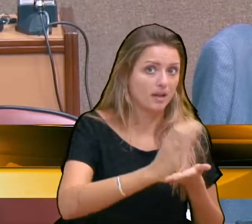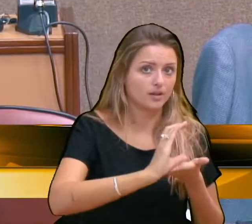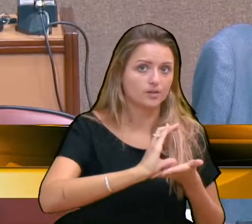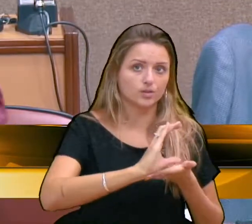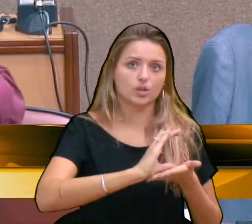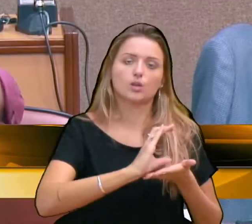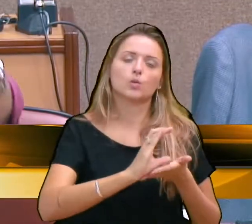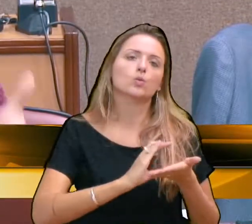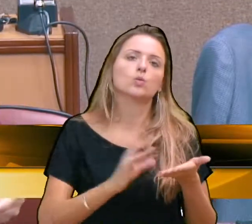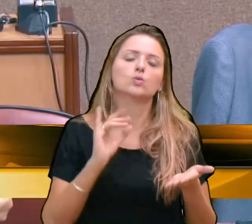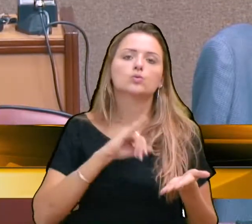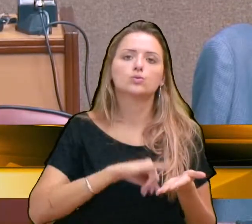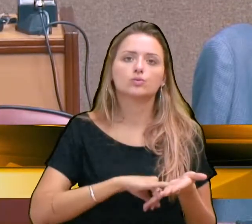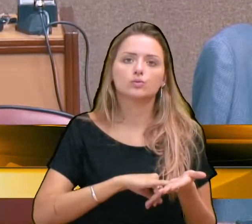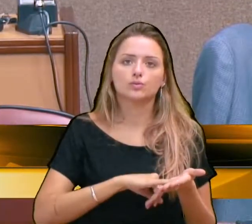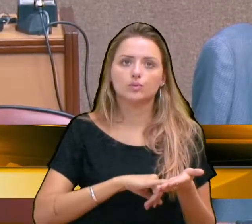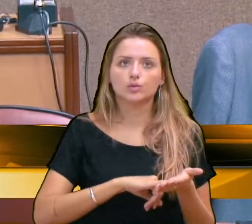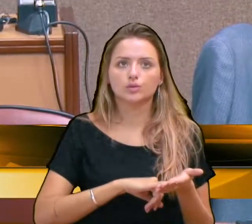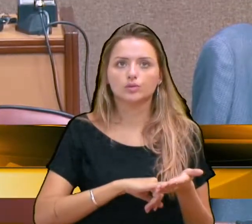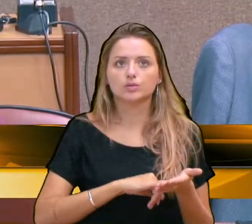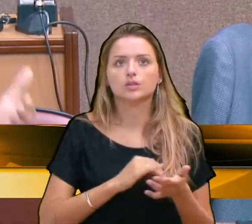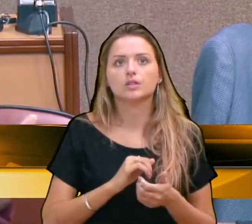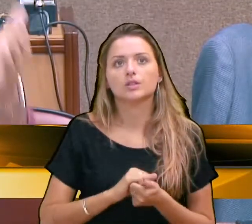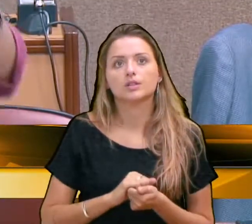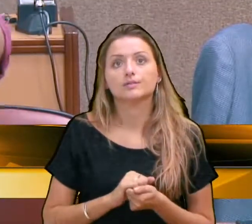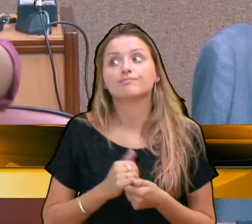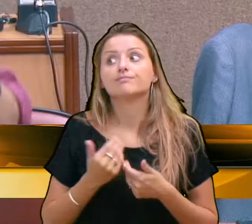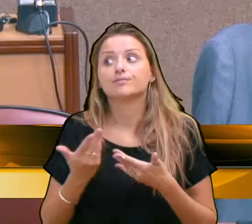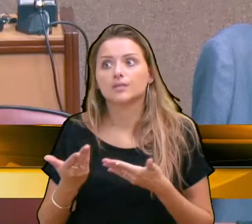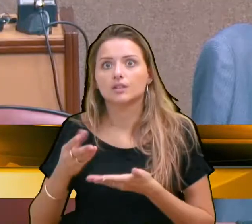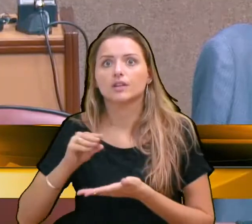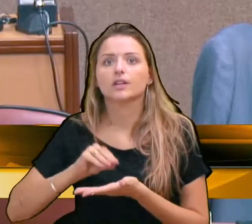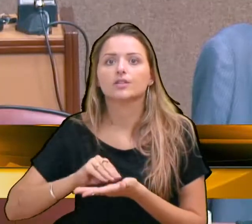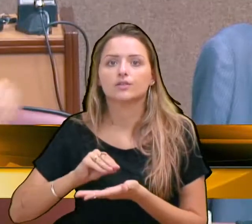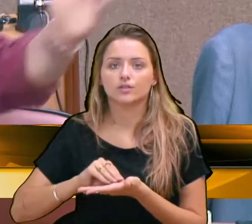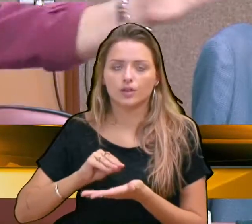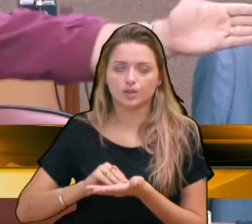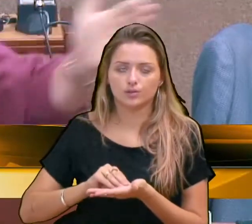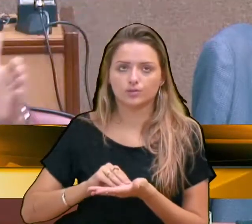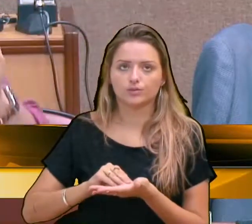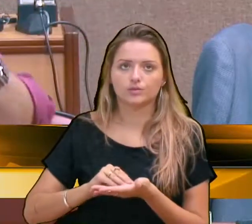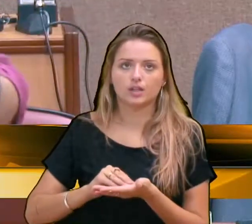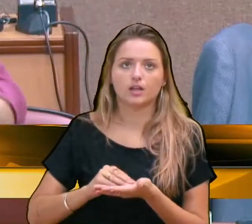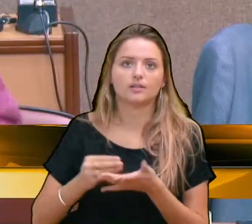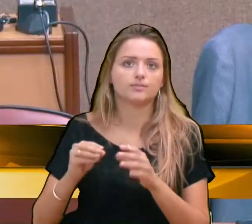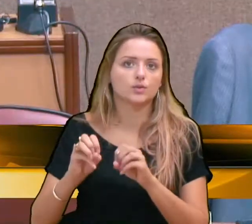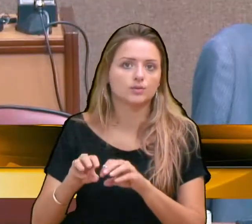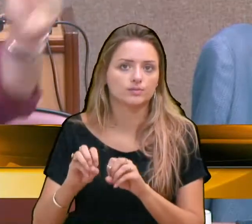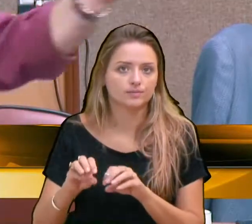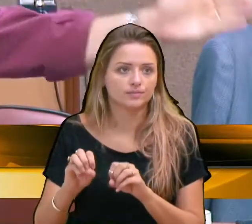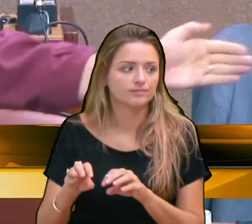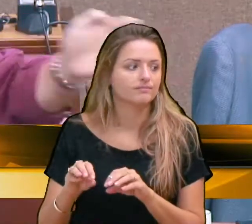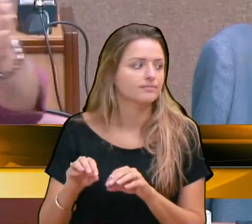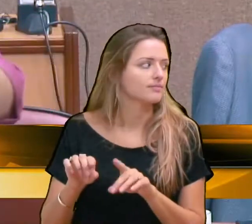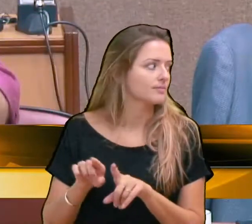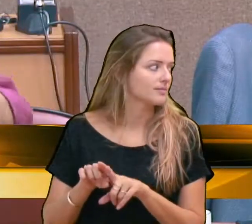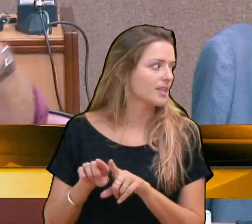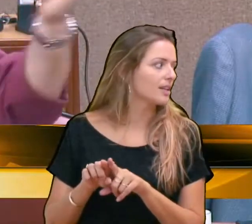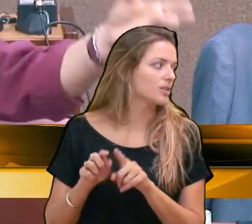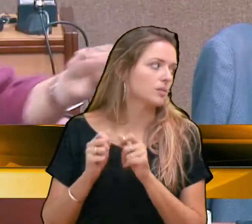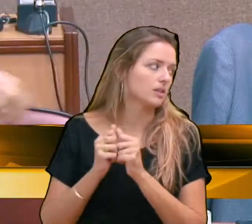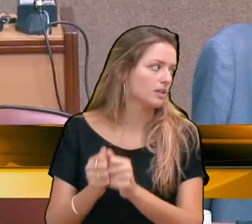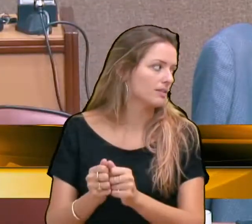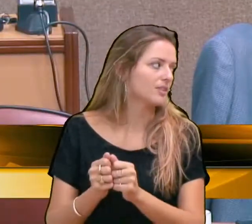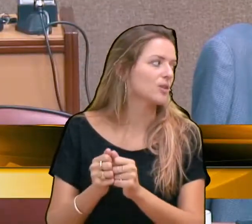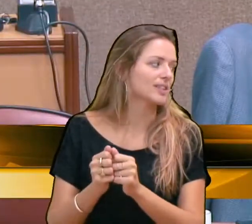um valor muito expressivo em impostos e que vai faltar lá na ponta, né, na educação, na saúde, na assistência, na